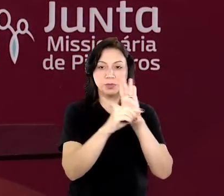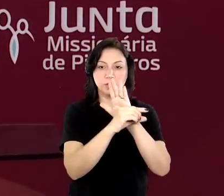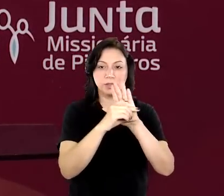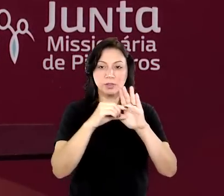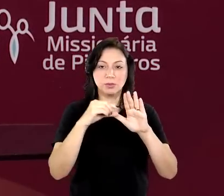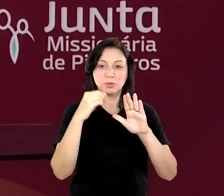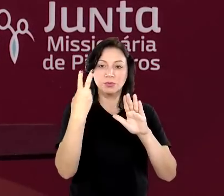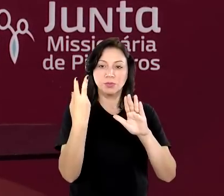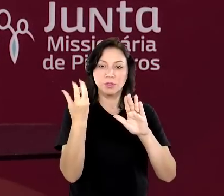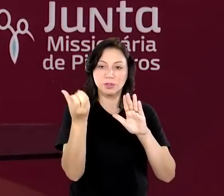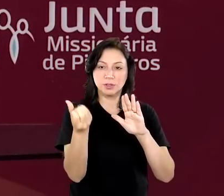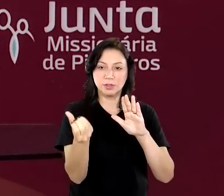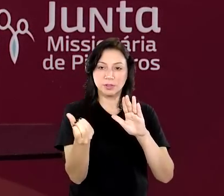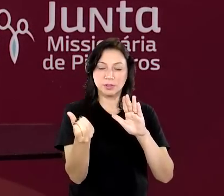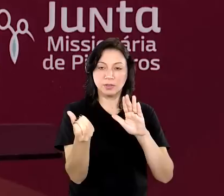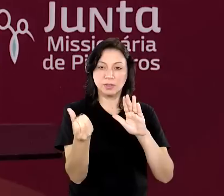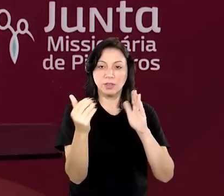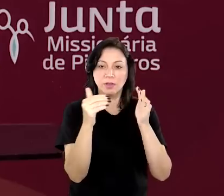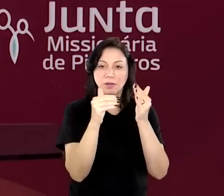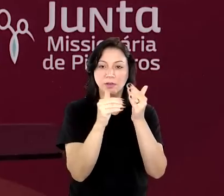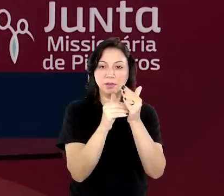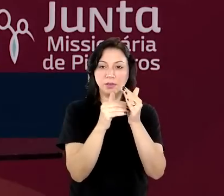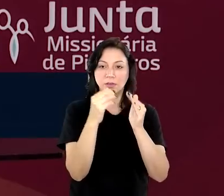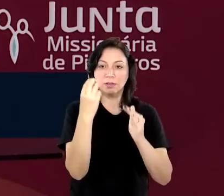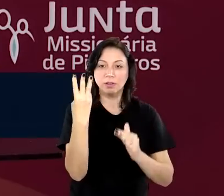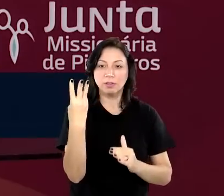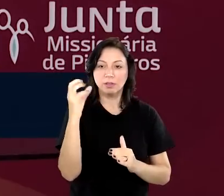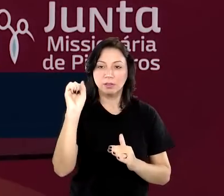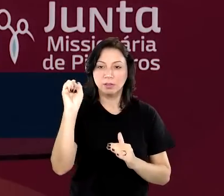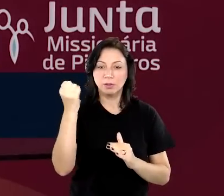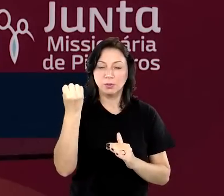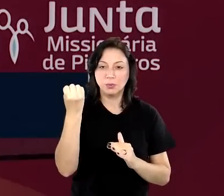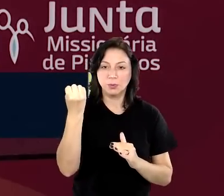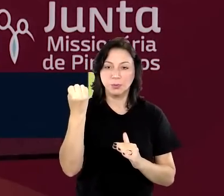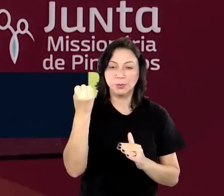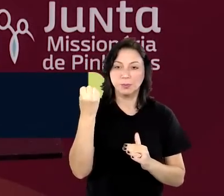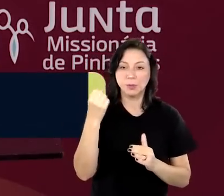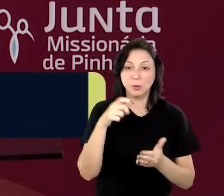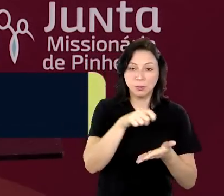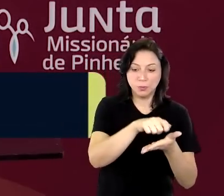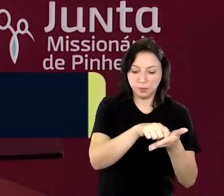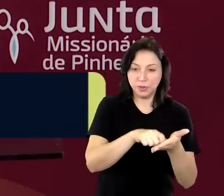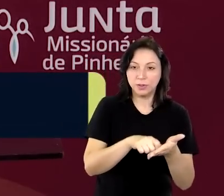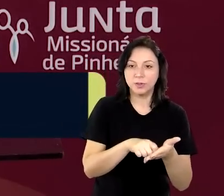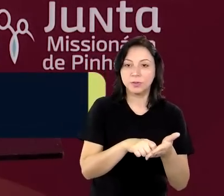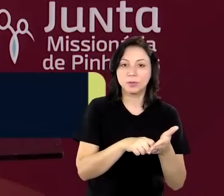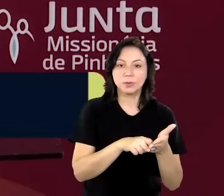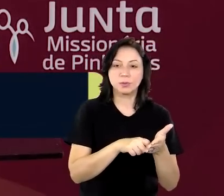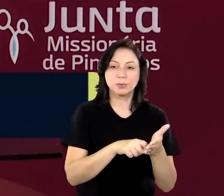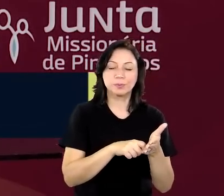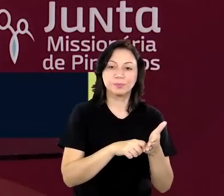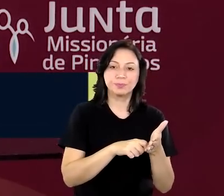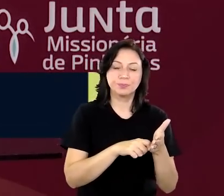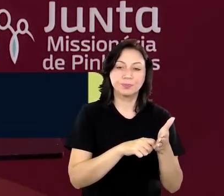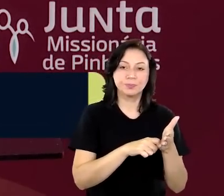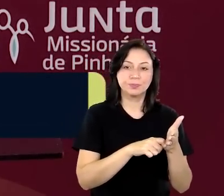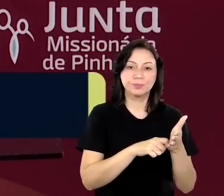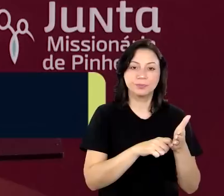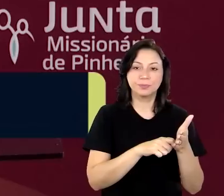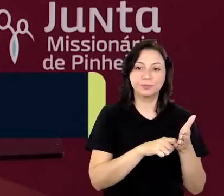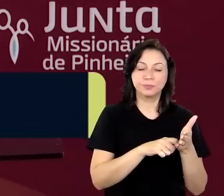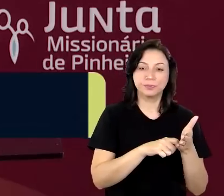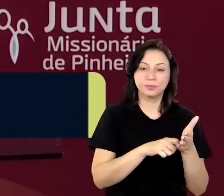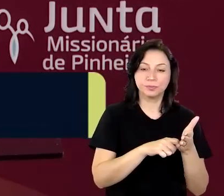versos 26 a 38. Diz assim a palavra de Deus: